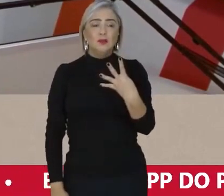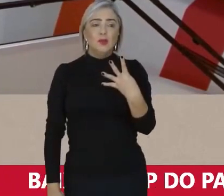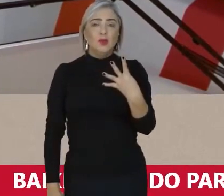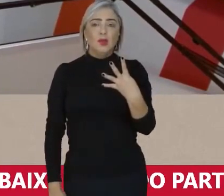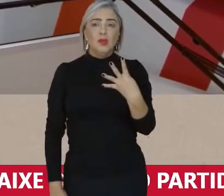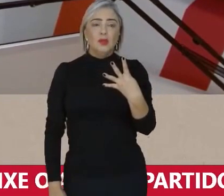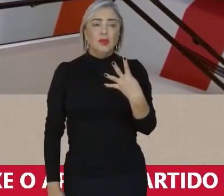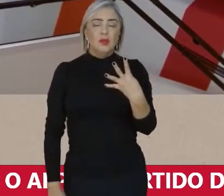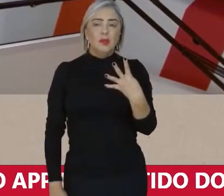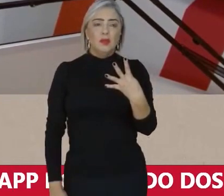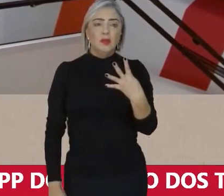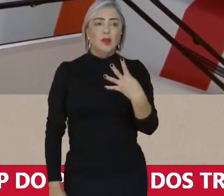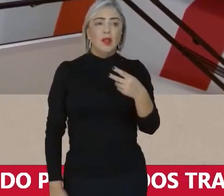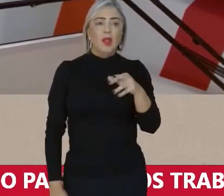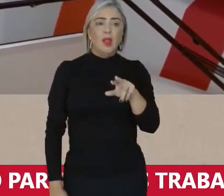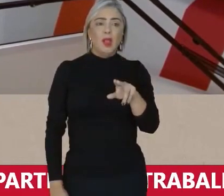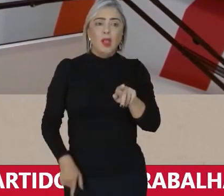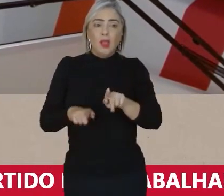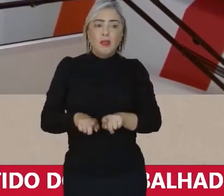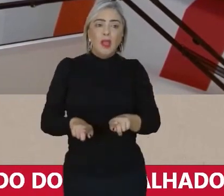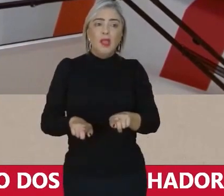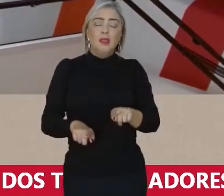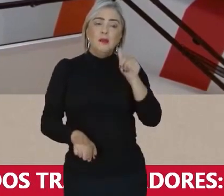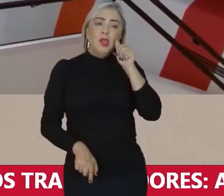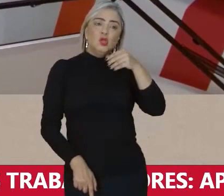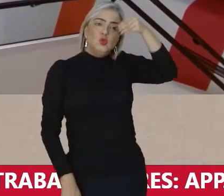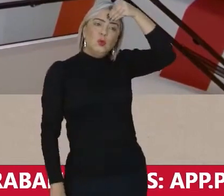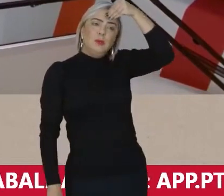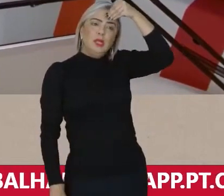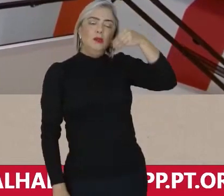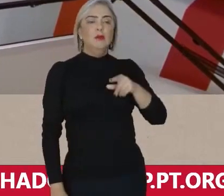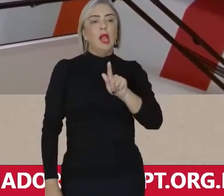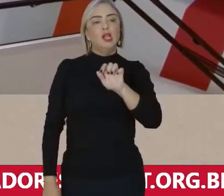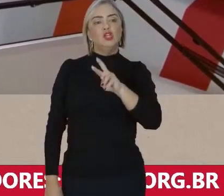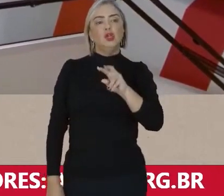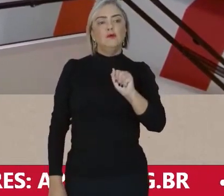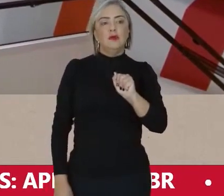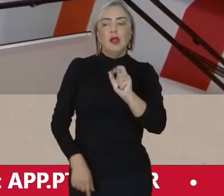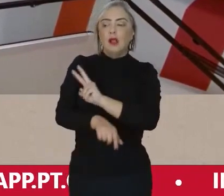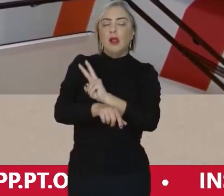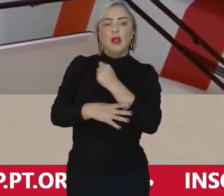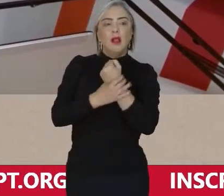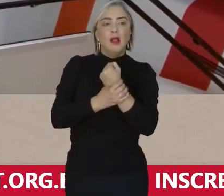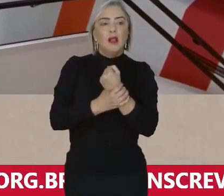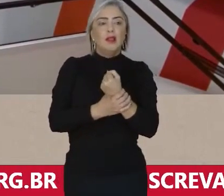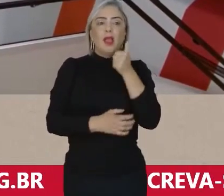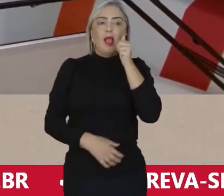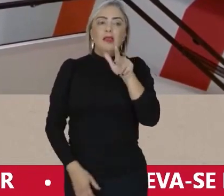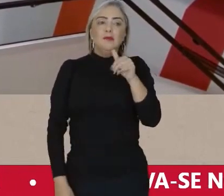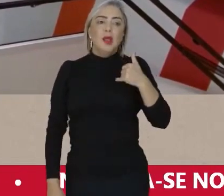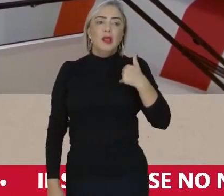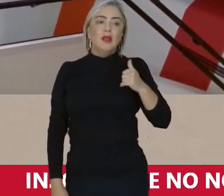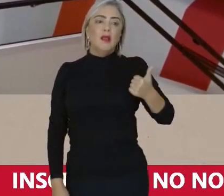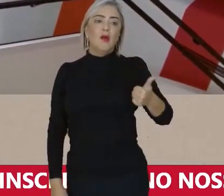dos 4 filhos, inclusive 2 gêmeos, da irmã falecida. A Giovana ficou com a guarda da irmã menor, né, uma